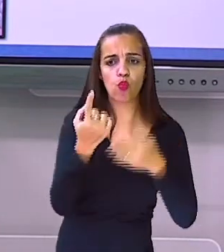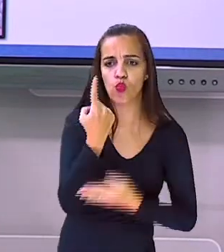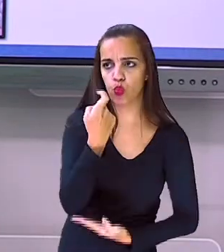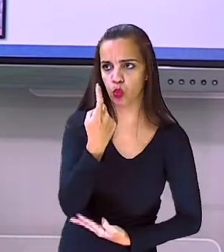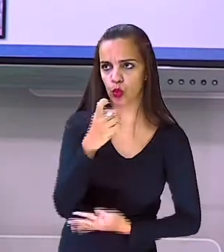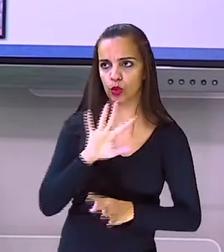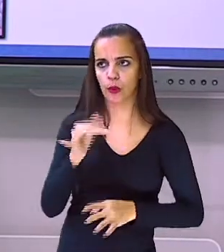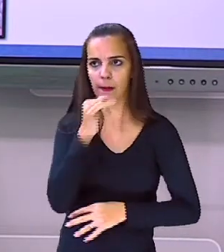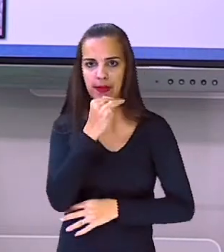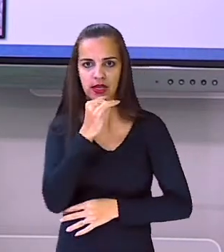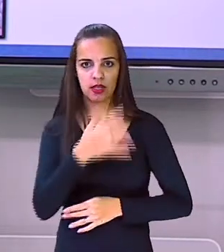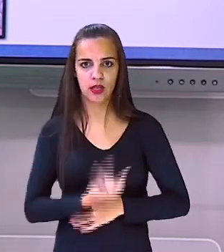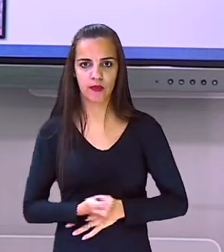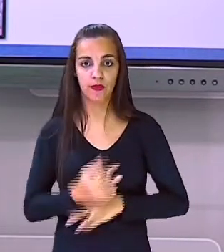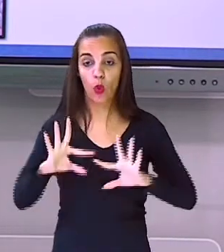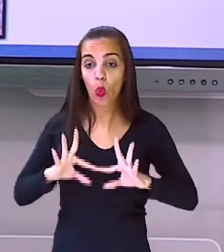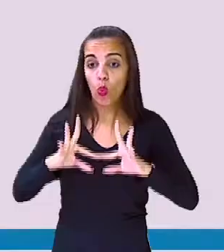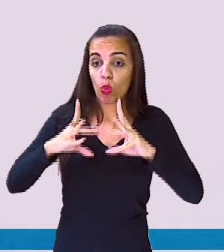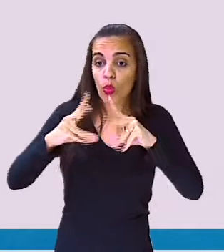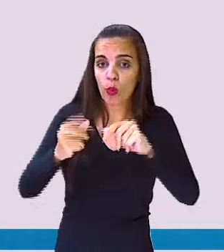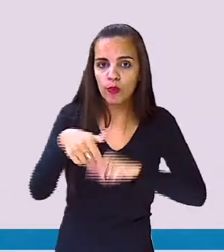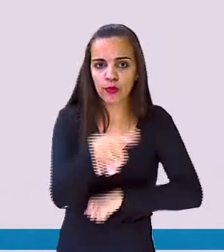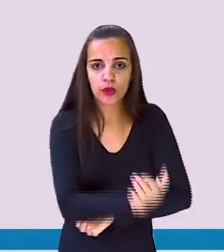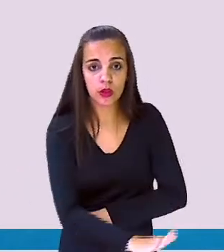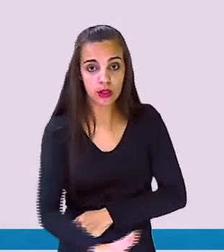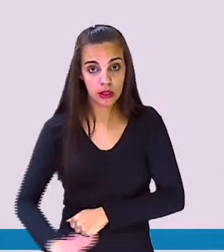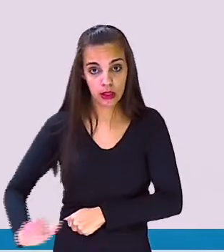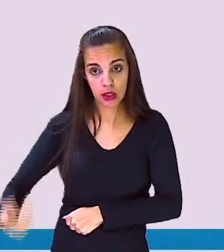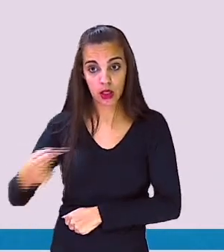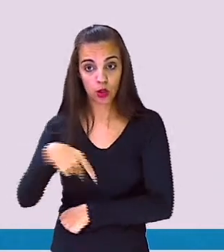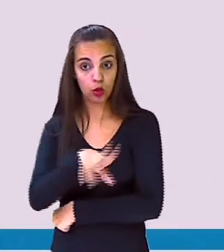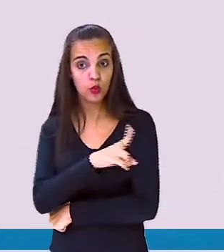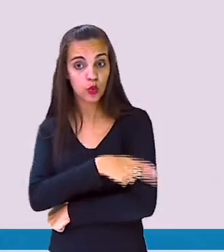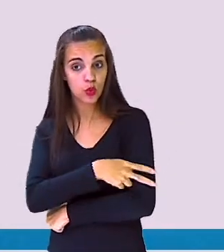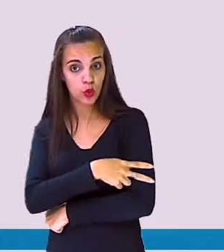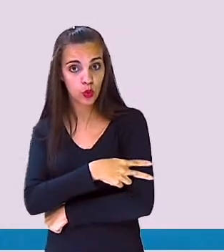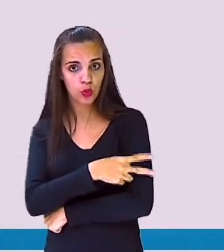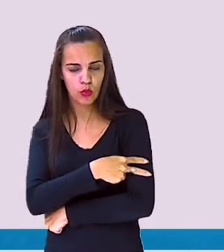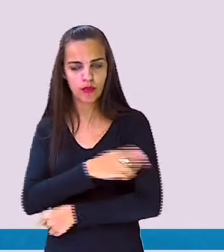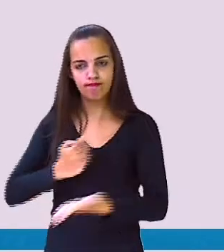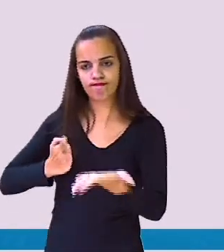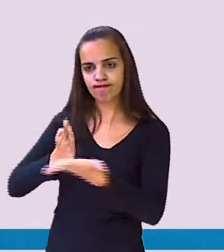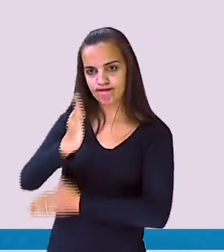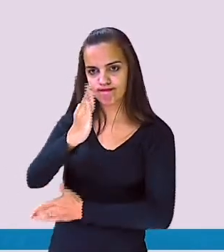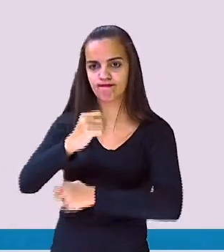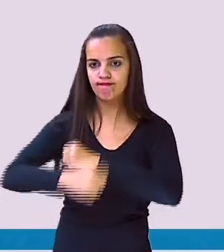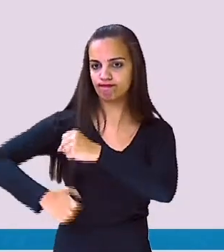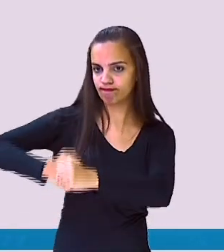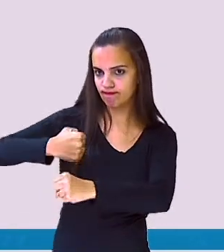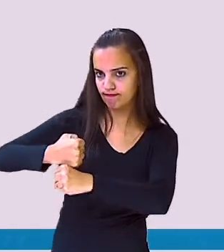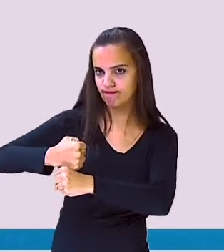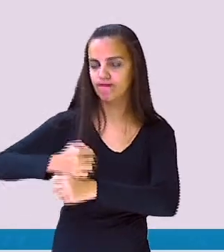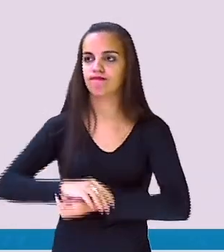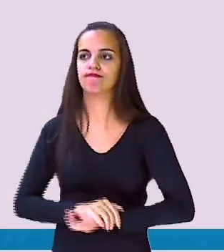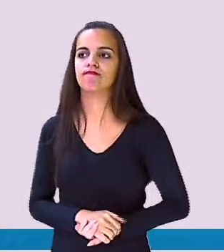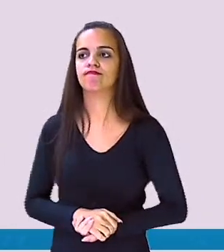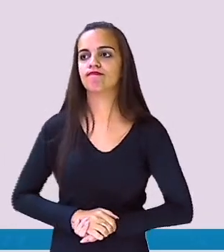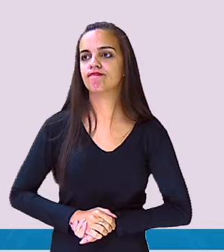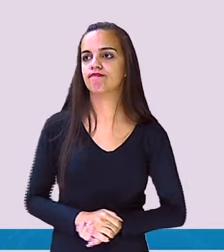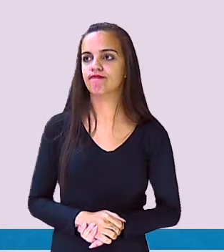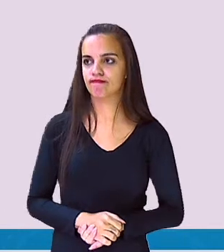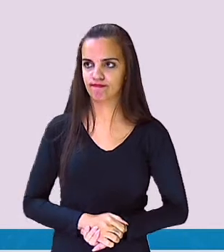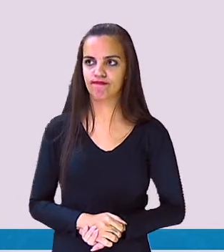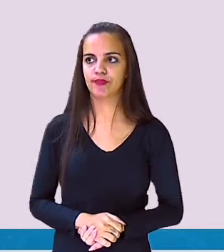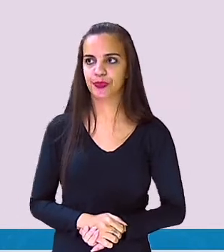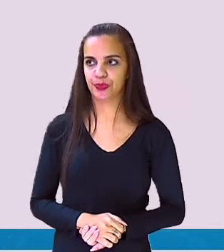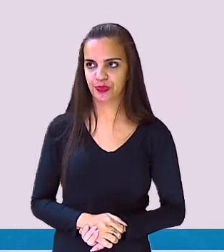pessoal. Todas as crianças do 2º ano passaram de ano. Viram aí? Qual é o nosso sujeito?